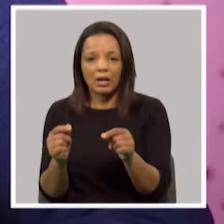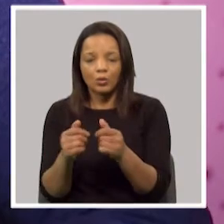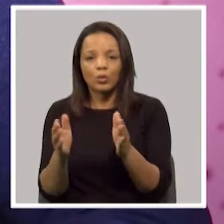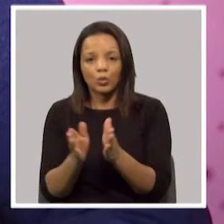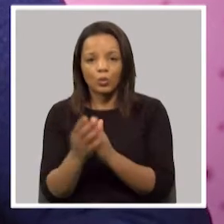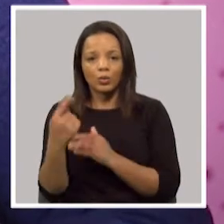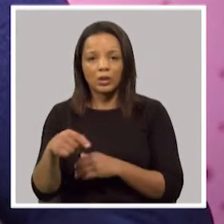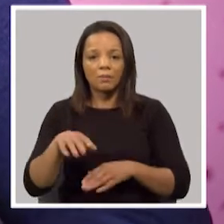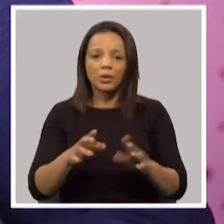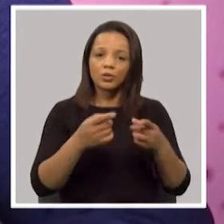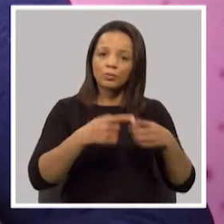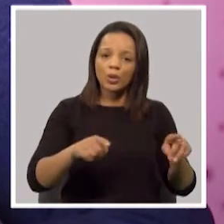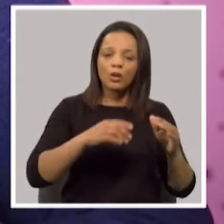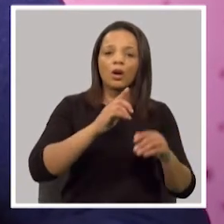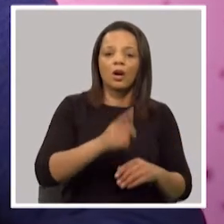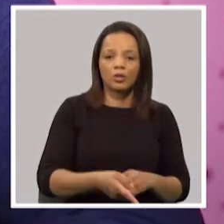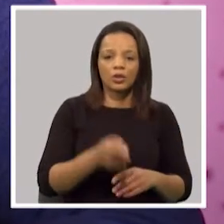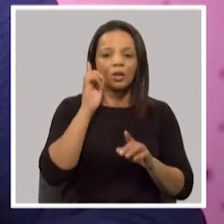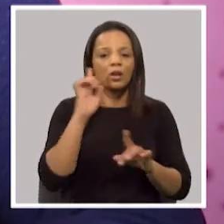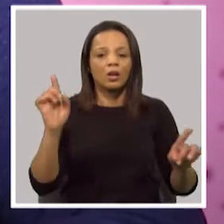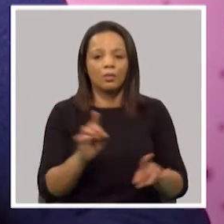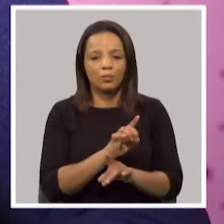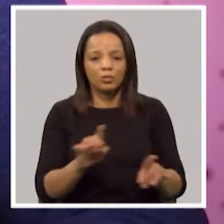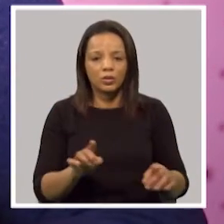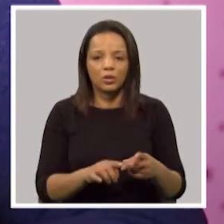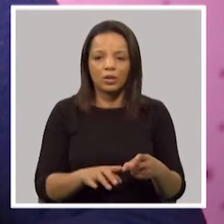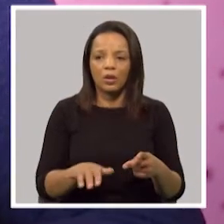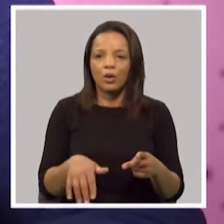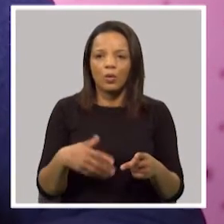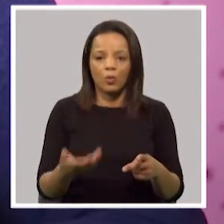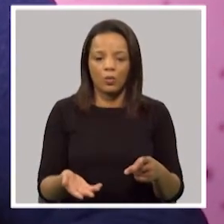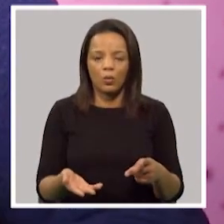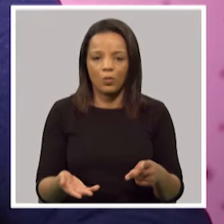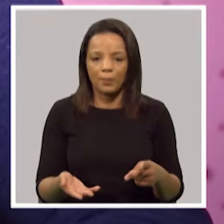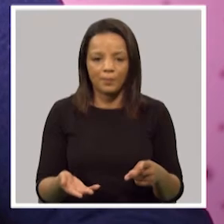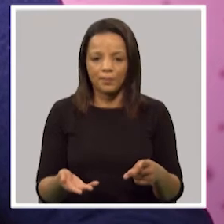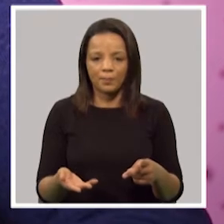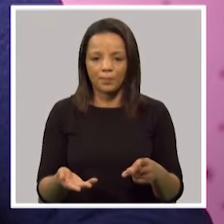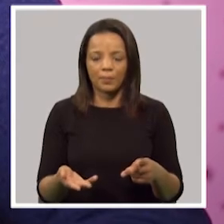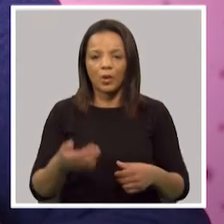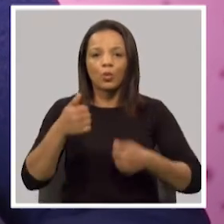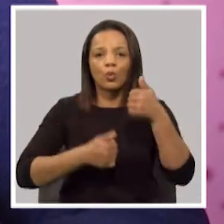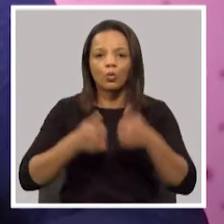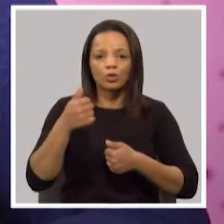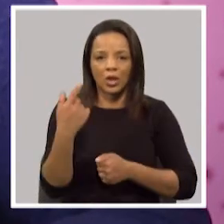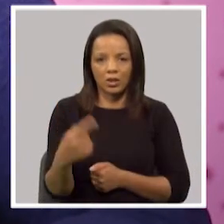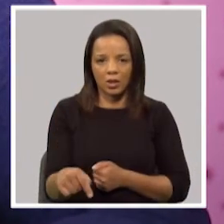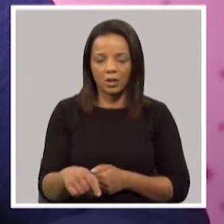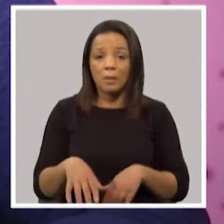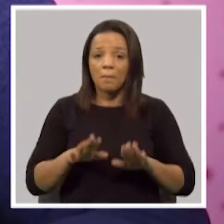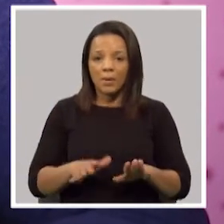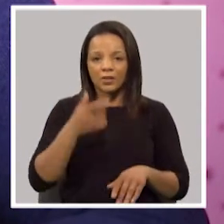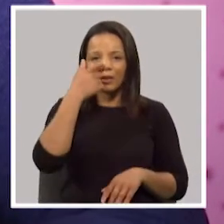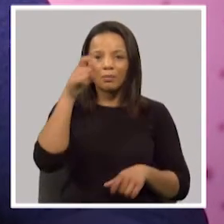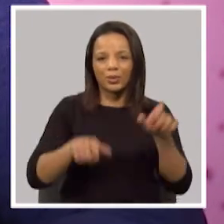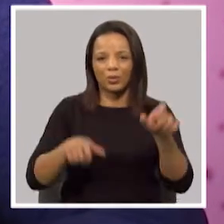rádio tem tudo, mas o que distingue a rádio, mais do que a música que toca, mais do que os concursos que tem,